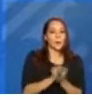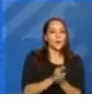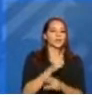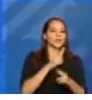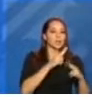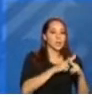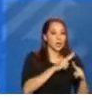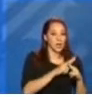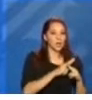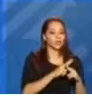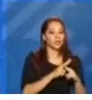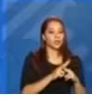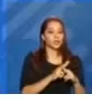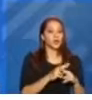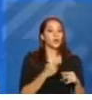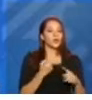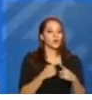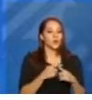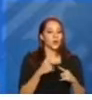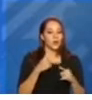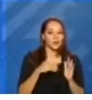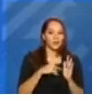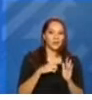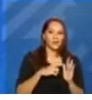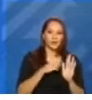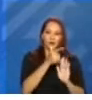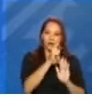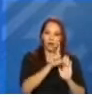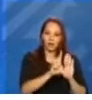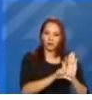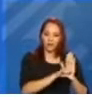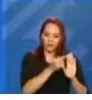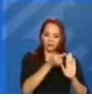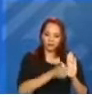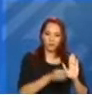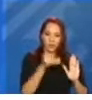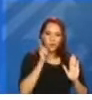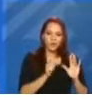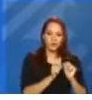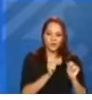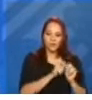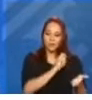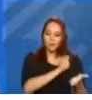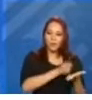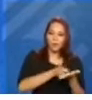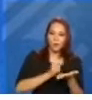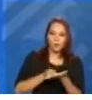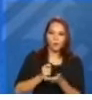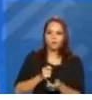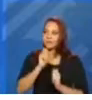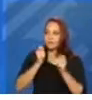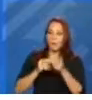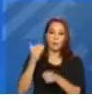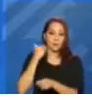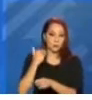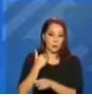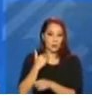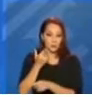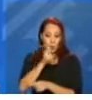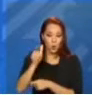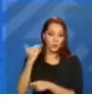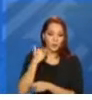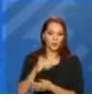quê? Porque até essa questão da lei, a gente consegue fazer esse pagamento para os bancos estatais. No